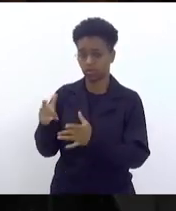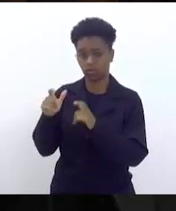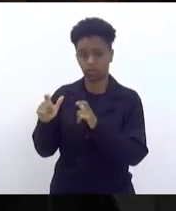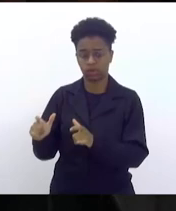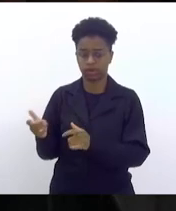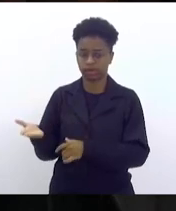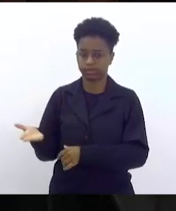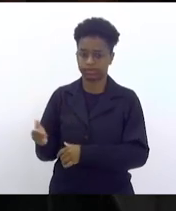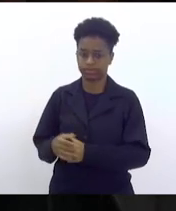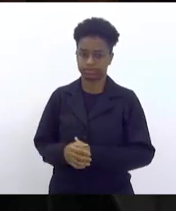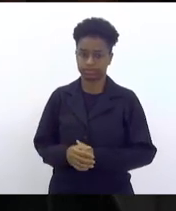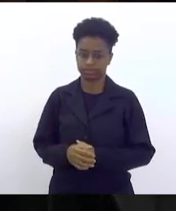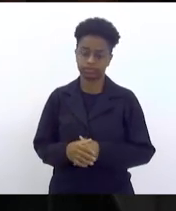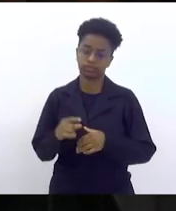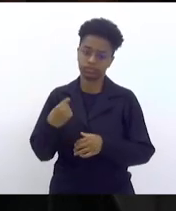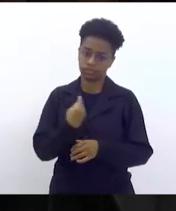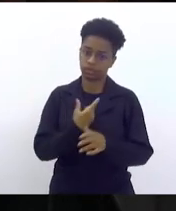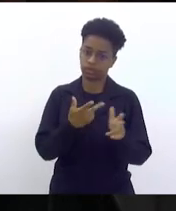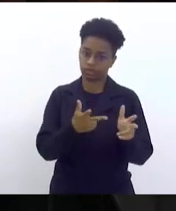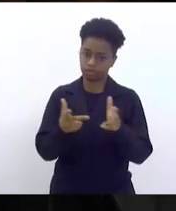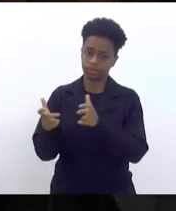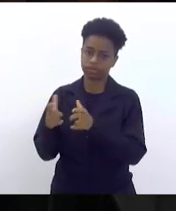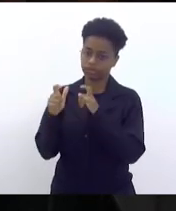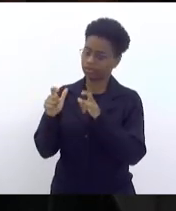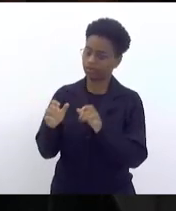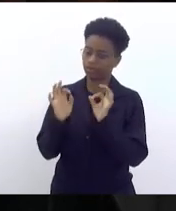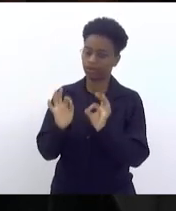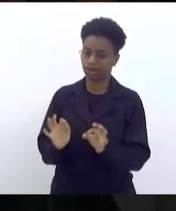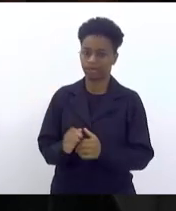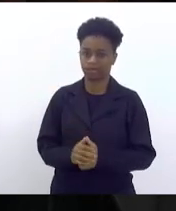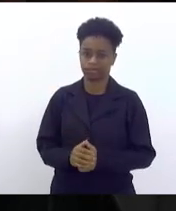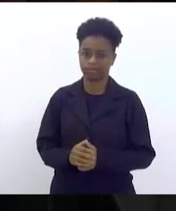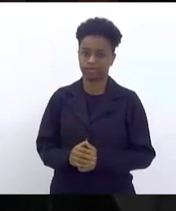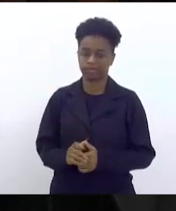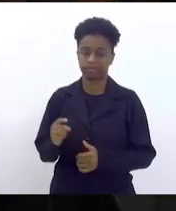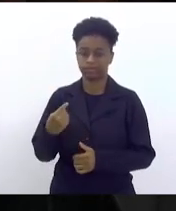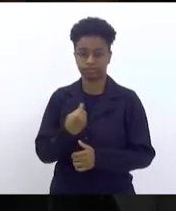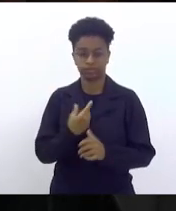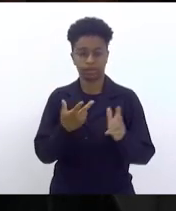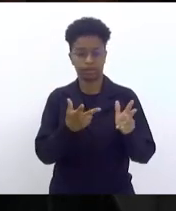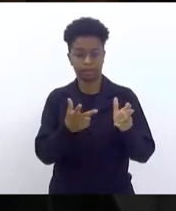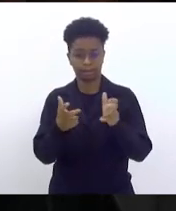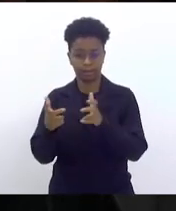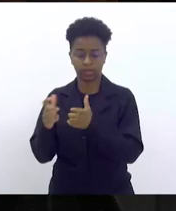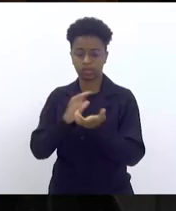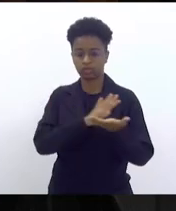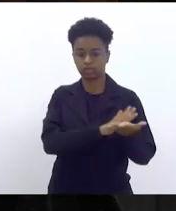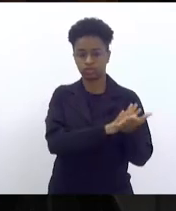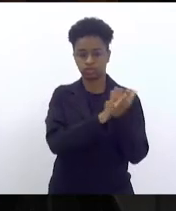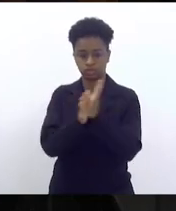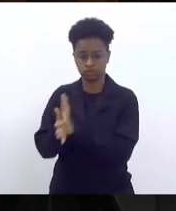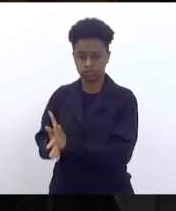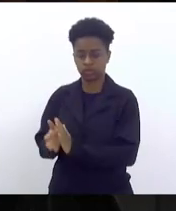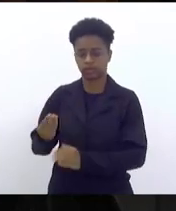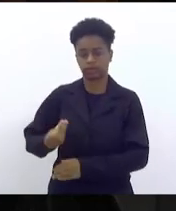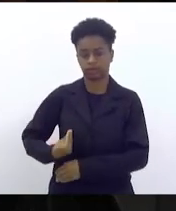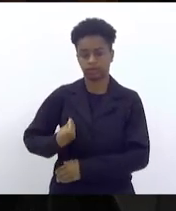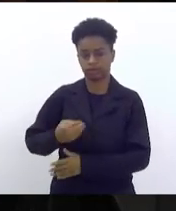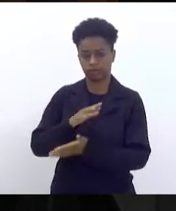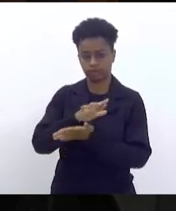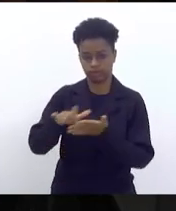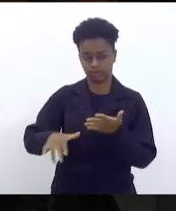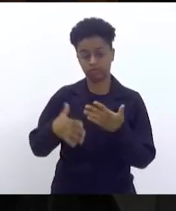Primeira de banheiro Então nós verificamos isso em loco ali no sangue verificando ali a destruição de vidas então